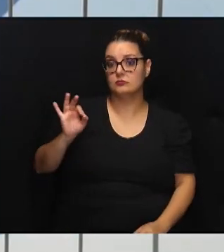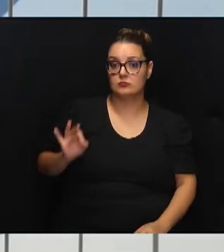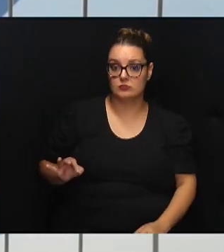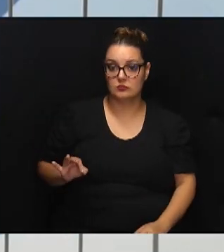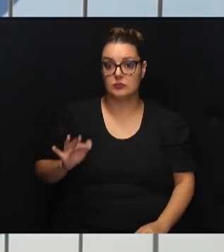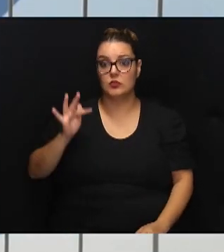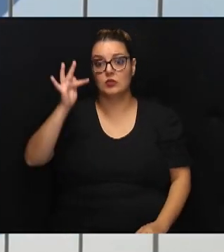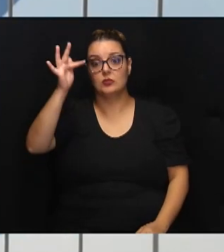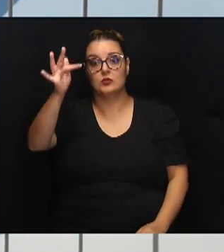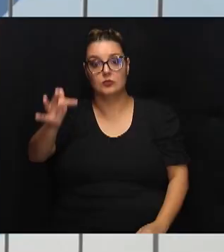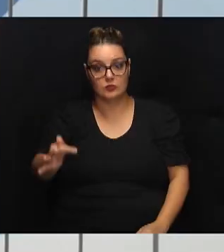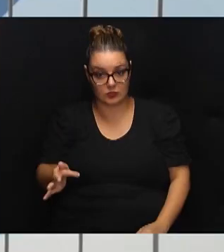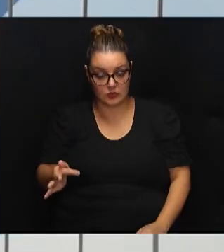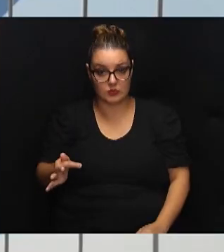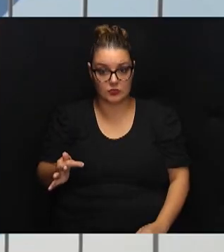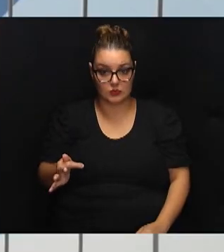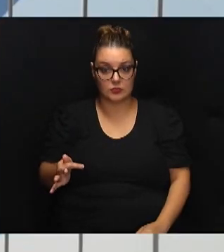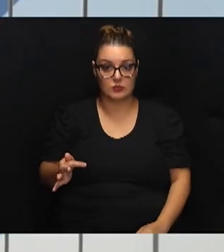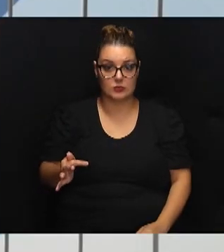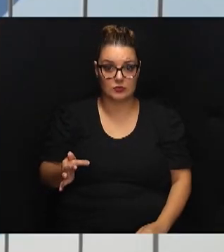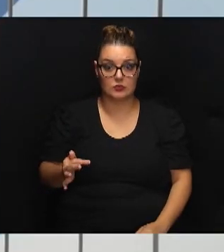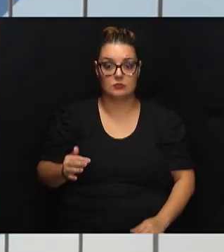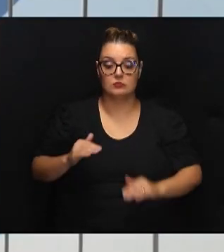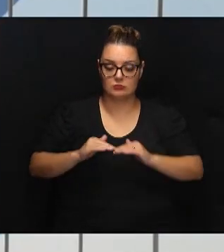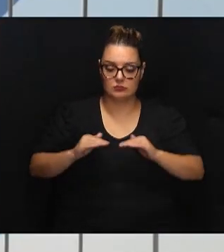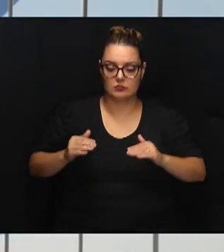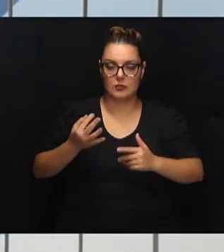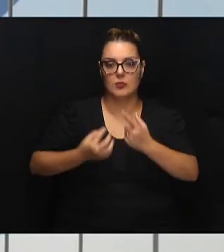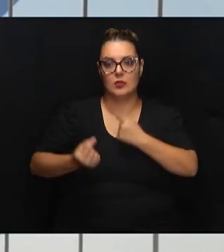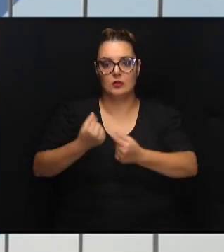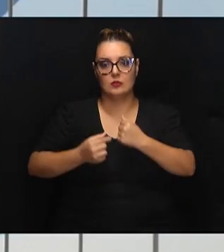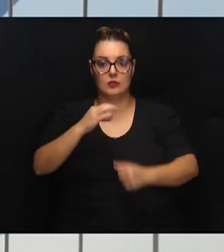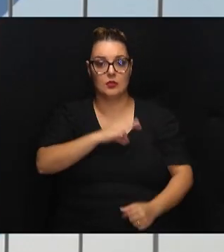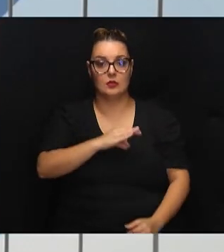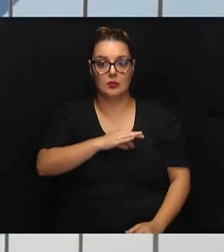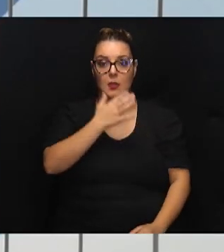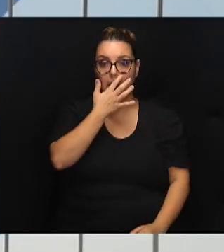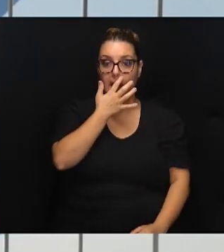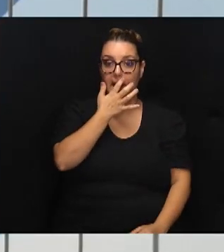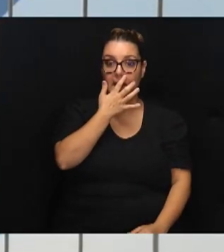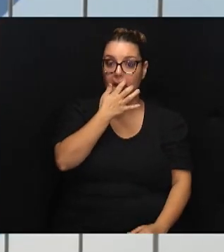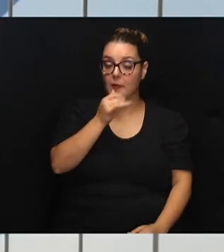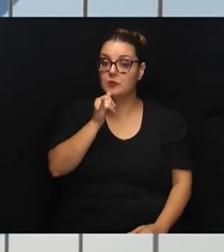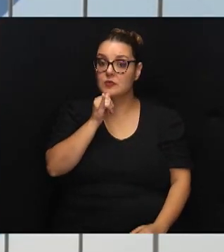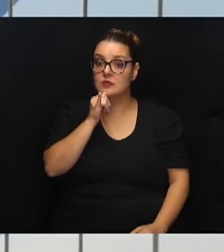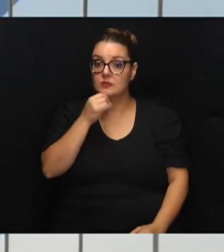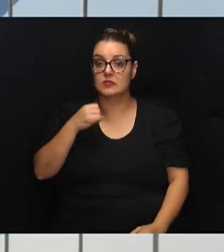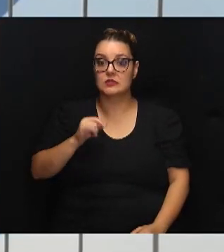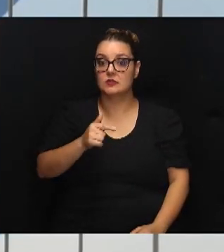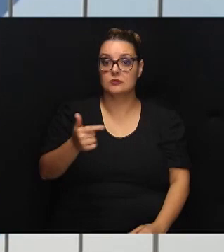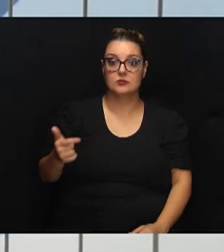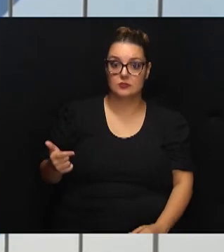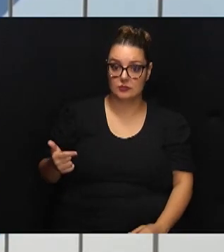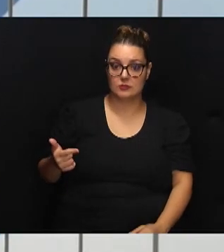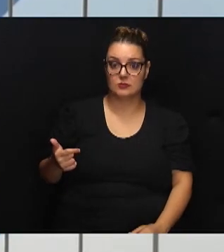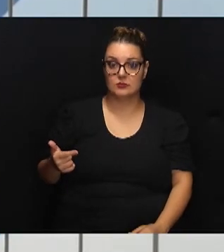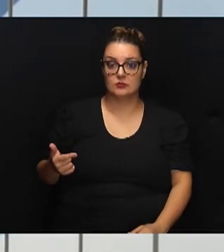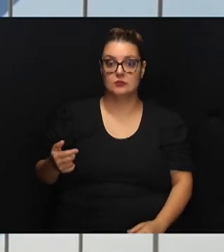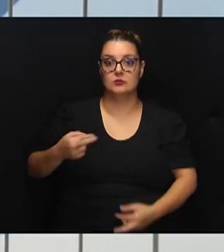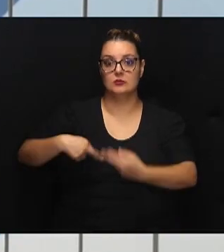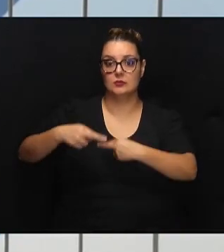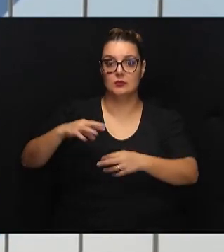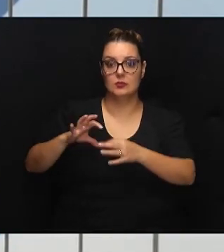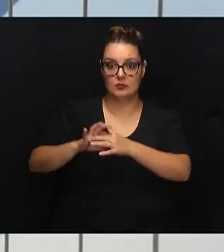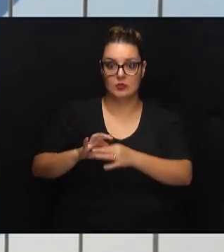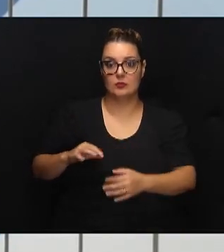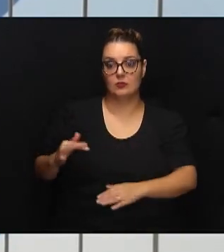na frente se restabelecer financeiramente. Por exemplo, se eu não tenho o vínculo